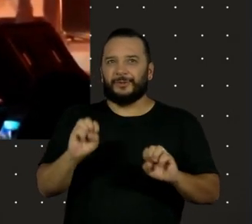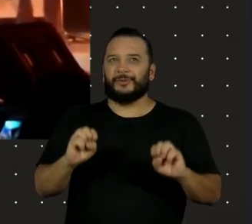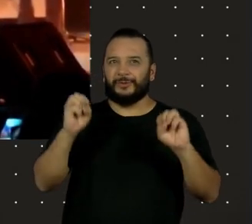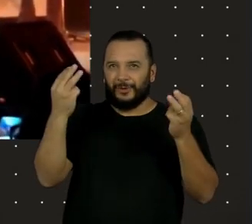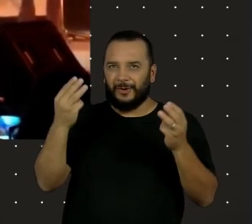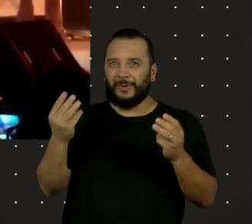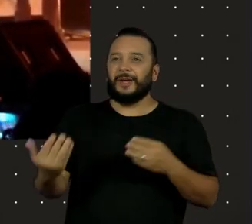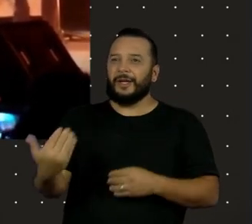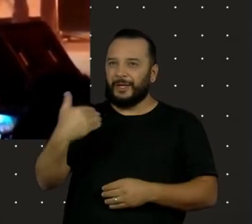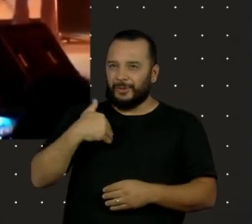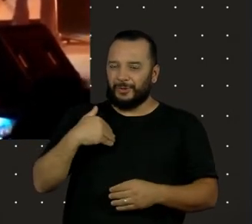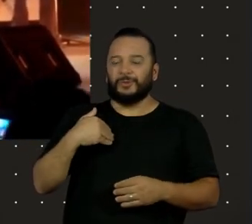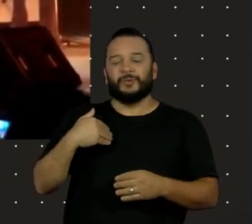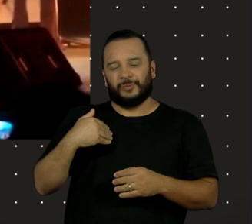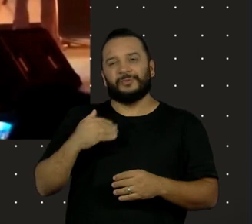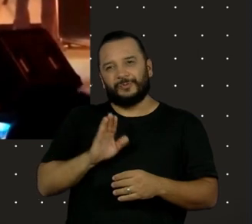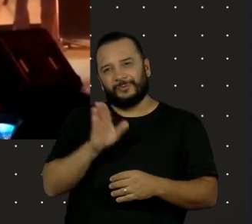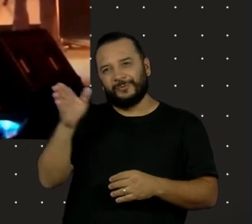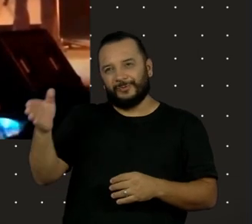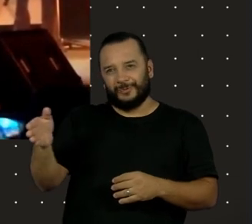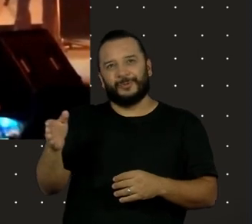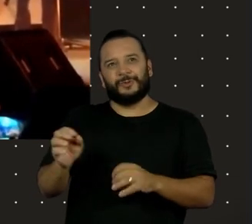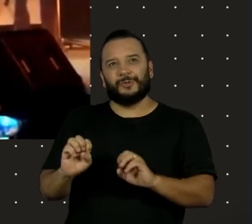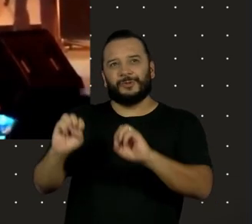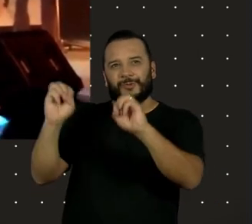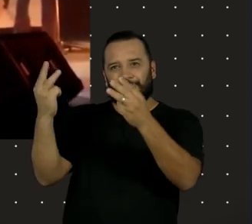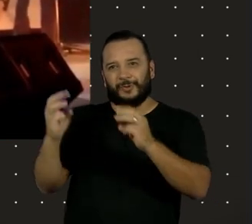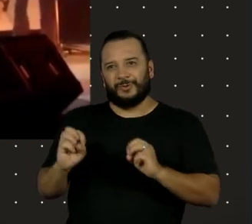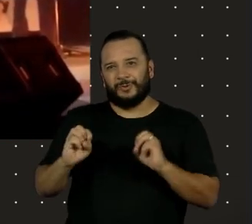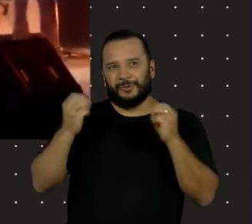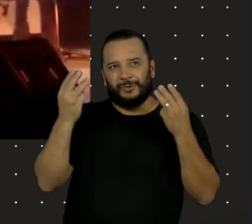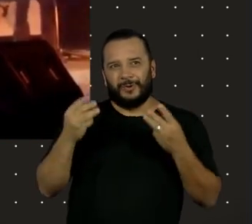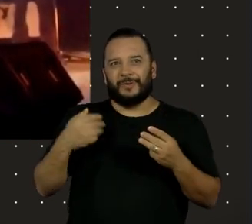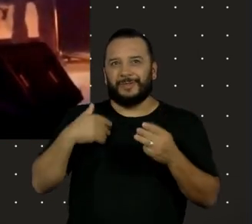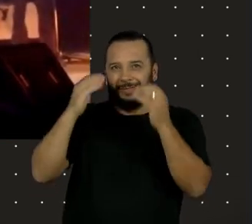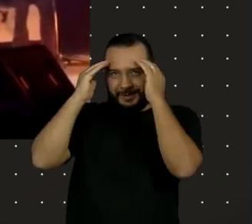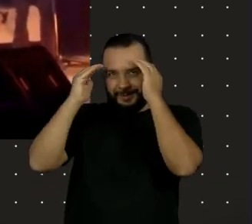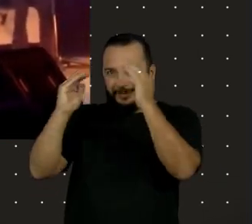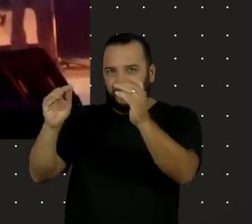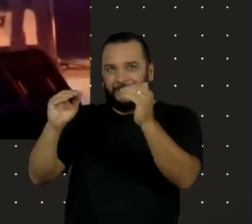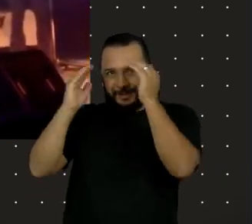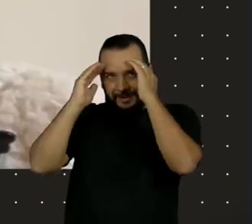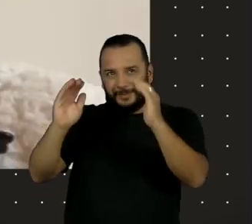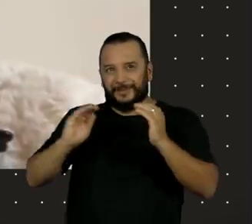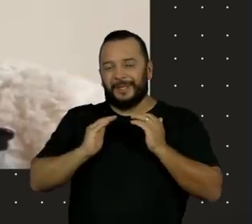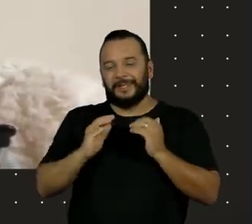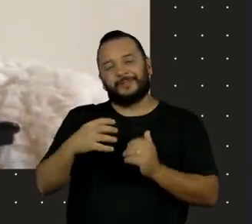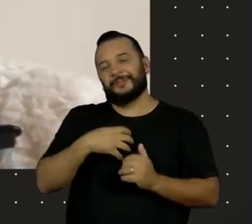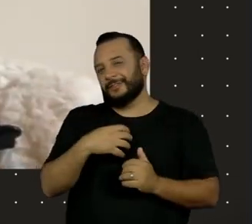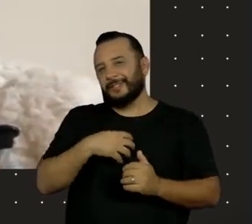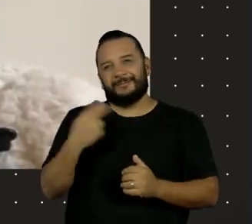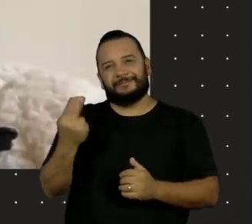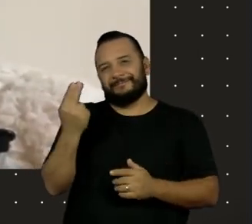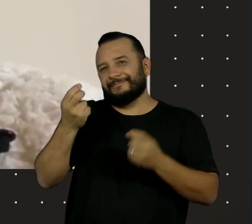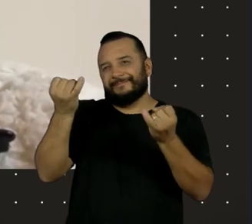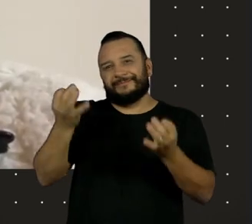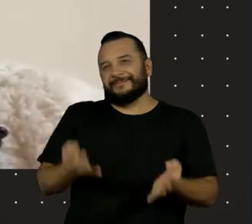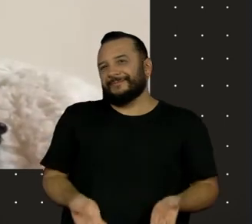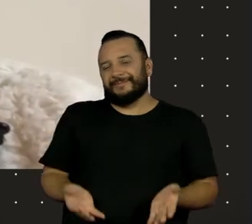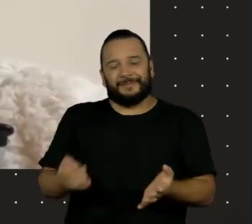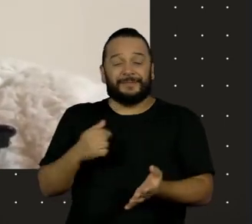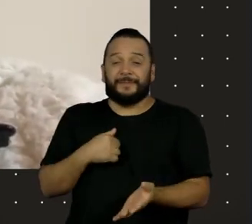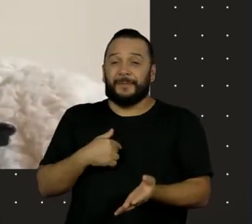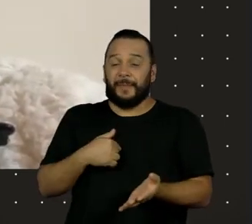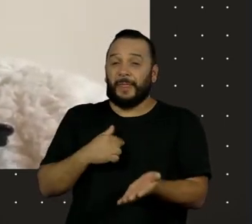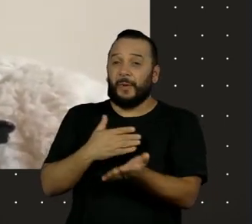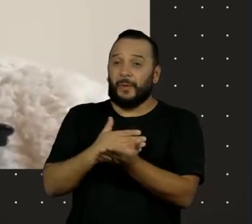participou deixou o meu Participei de show dela a gente se respeita de uma maneira inexplicável Desde quando a gente se conheceu